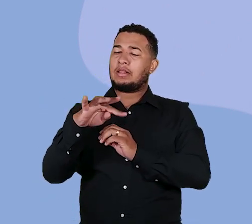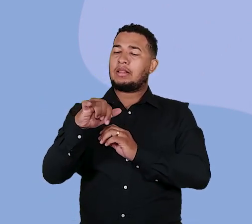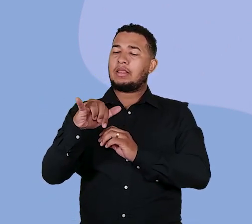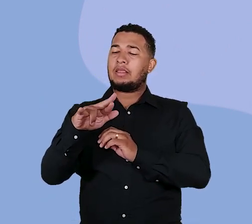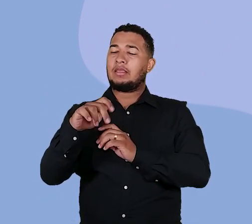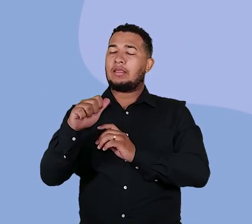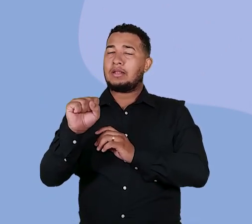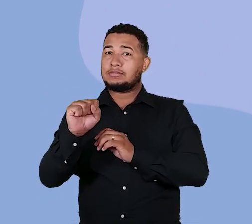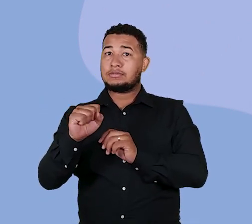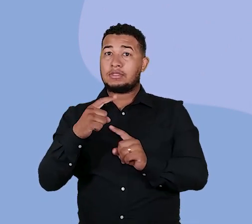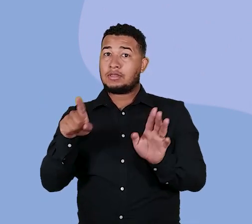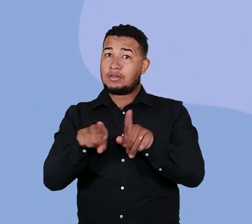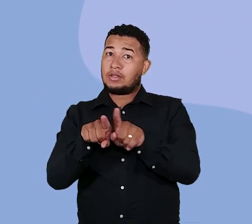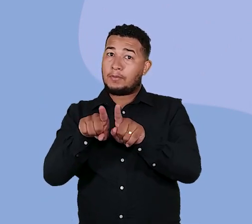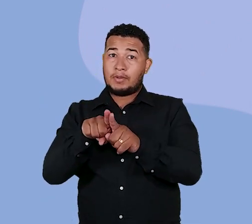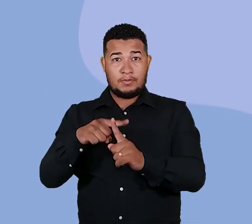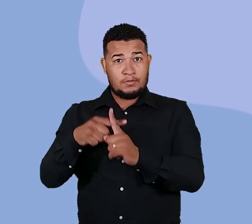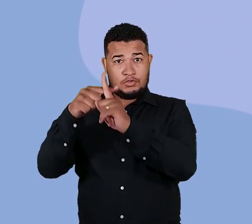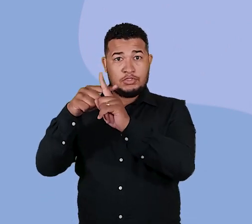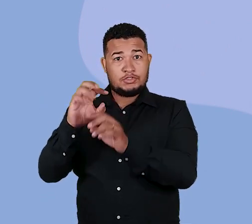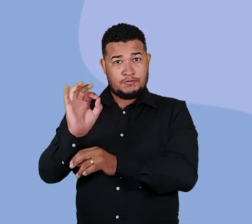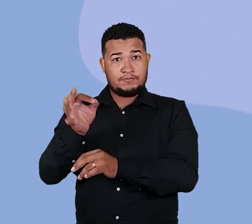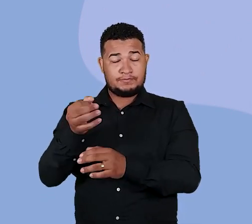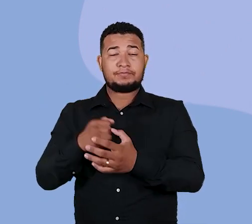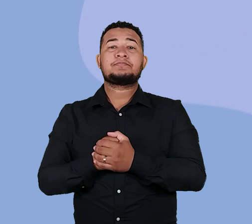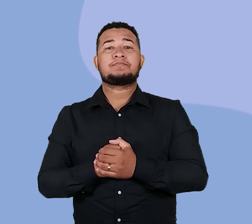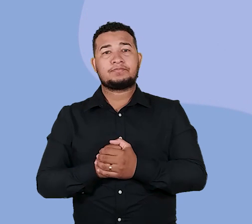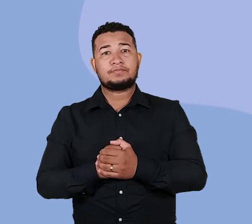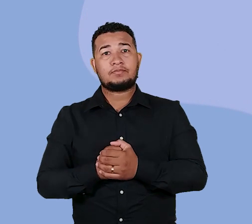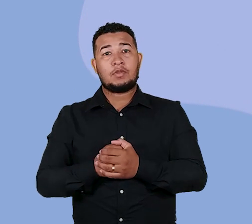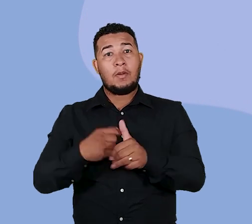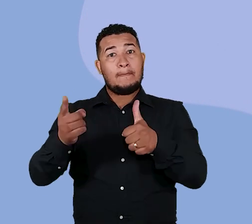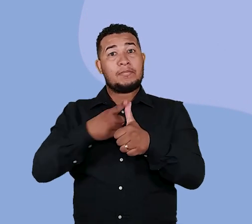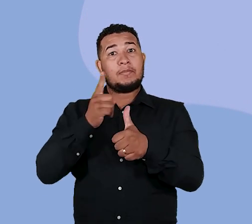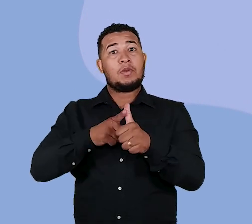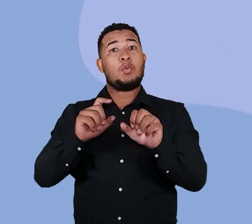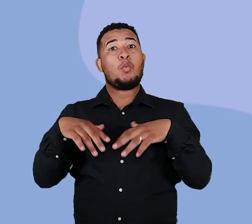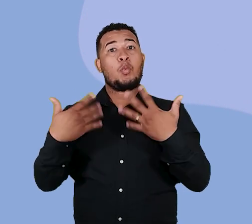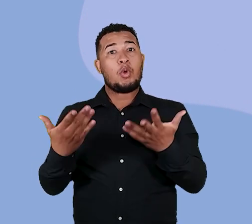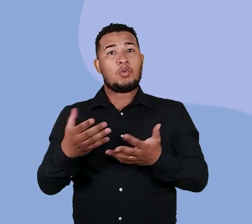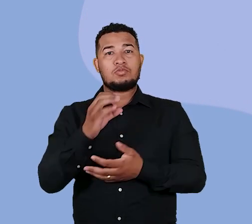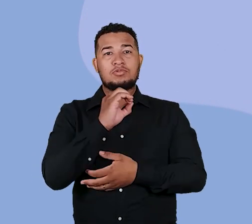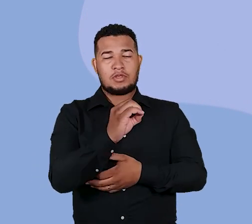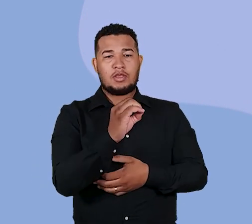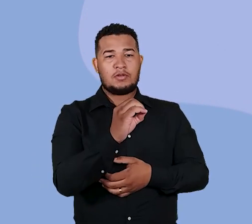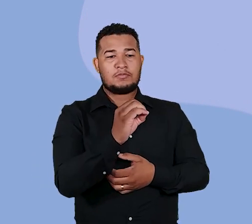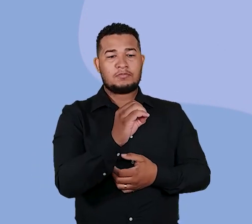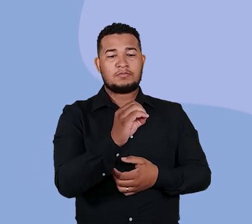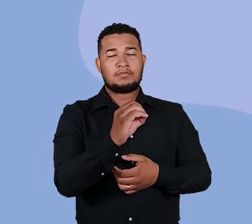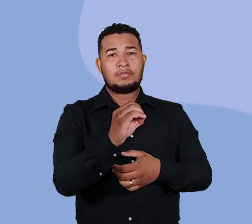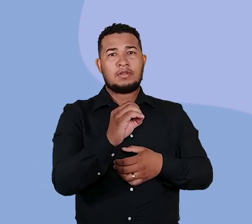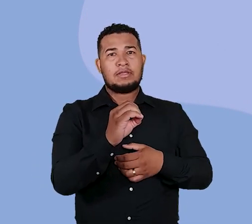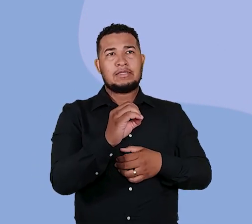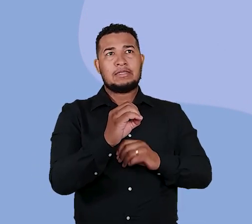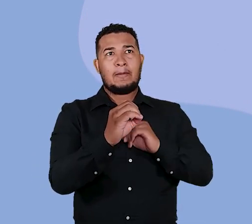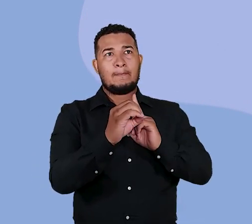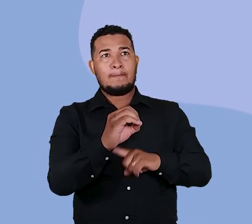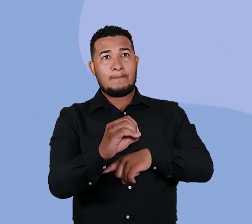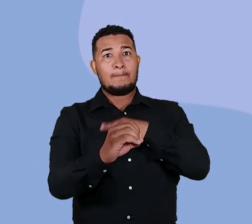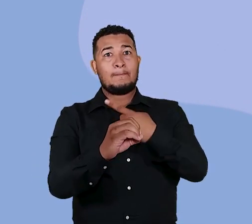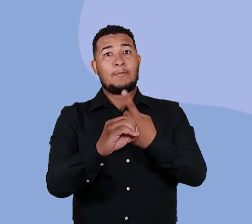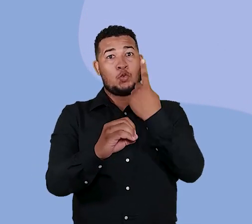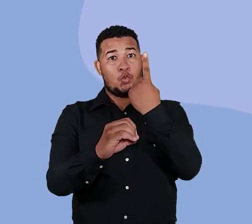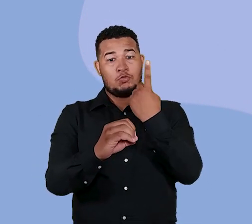não negativas. Ficou mais bonito, não ficou? O primeiro número é o zero e para obter o próximo basta